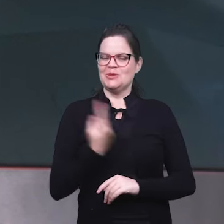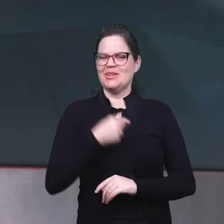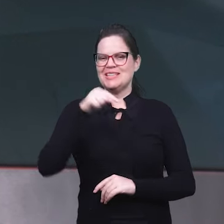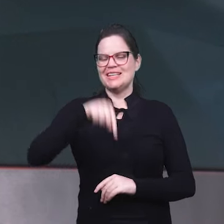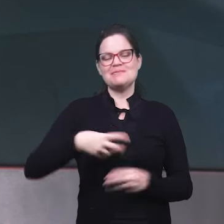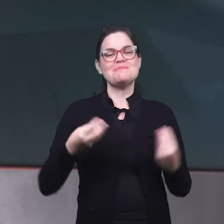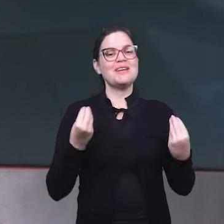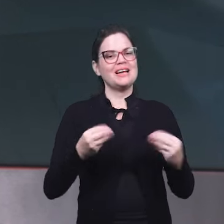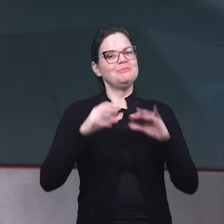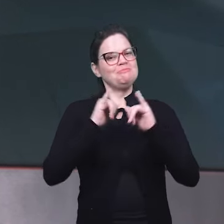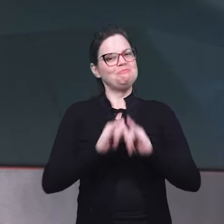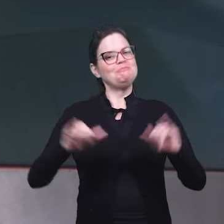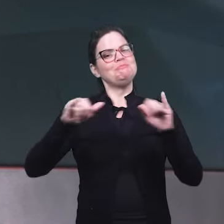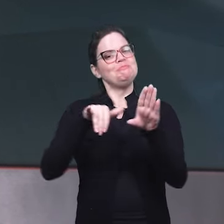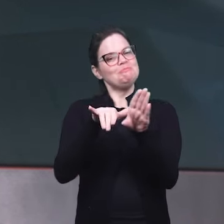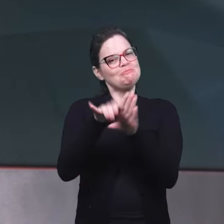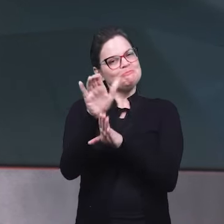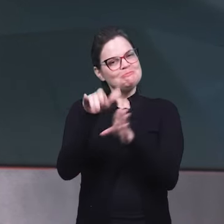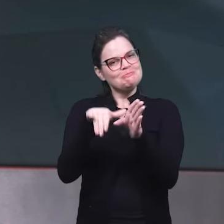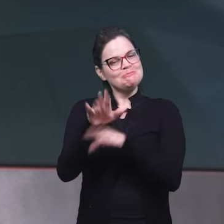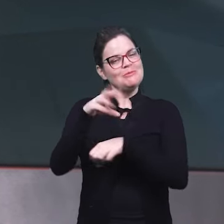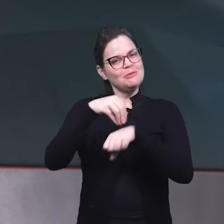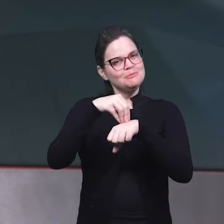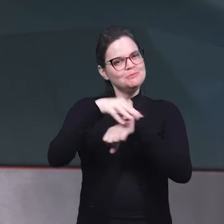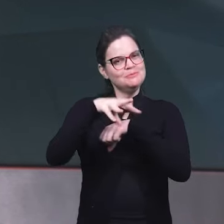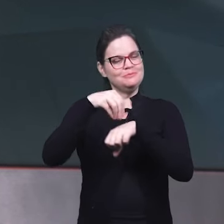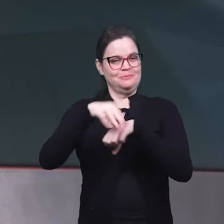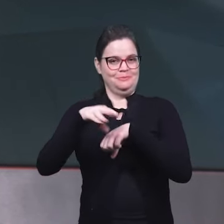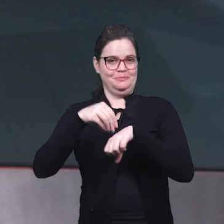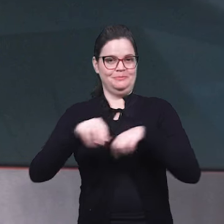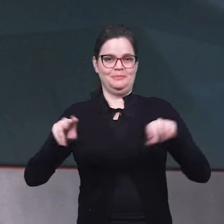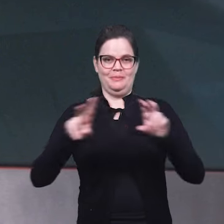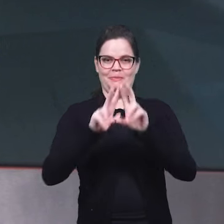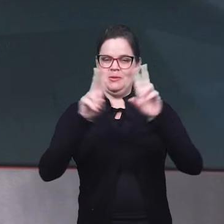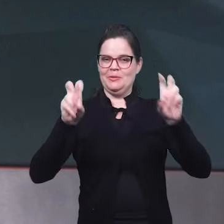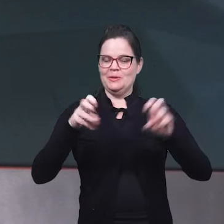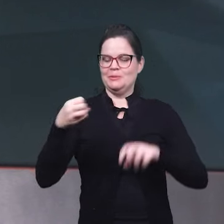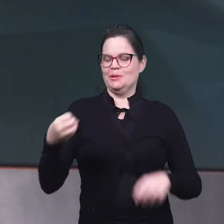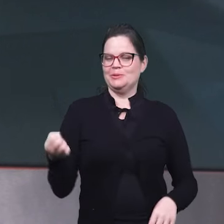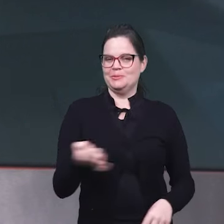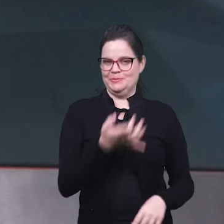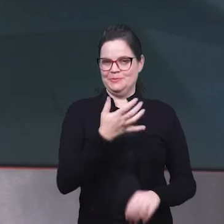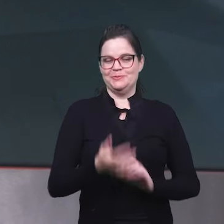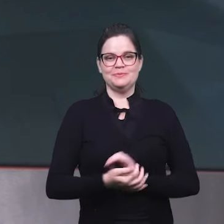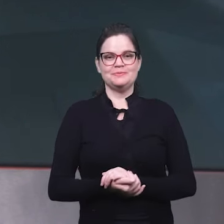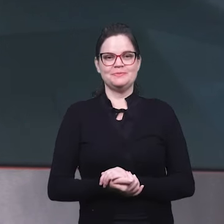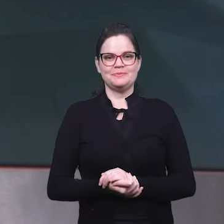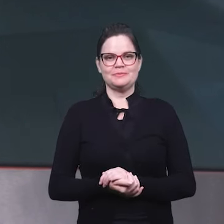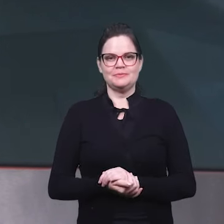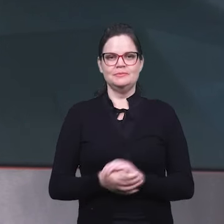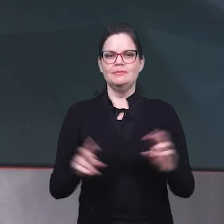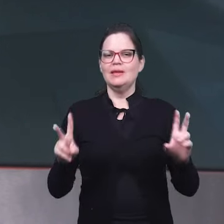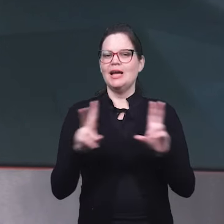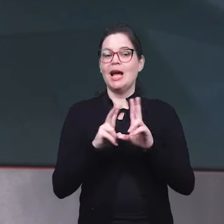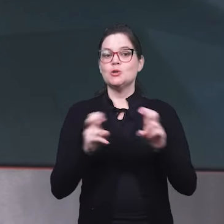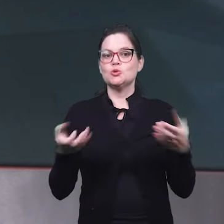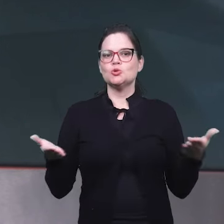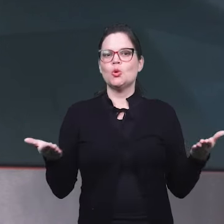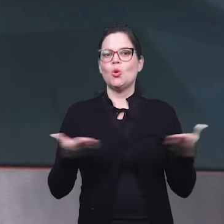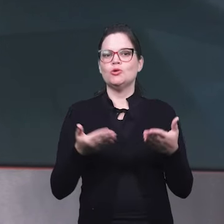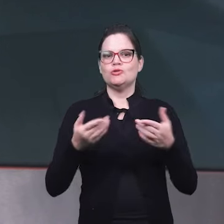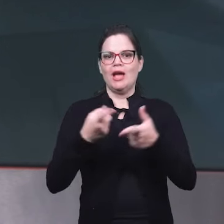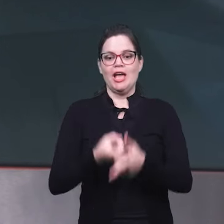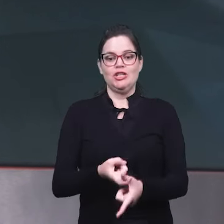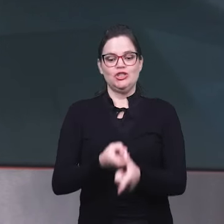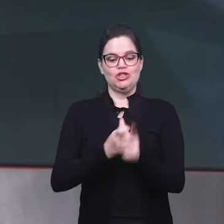estamos aqui para trazer para você um novo tema. Vamos falar hoje de